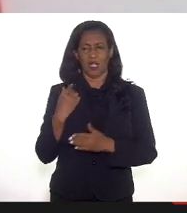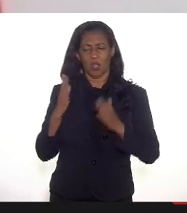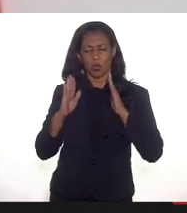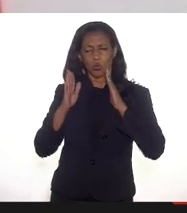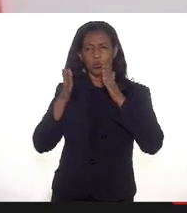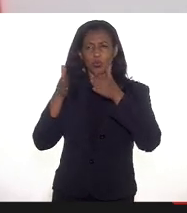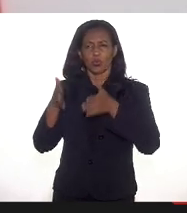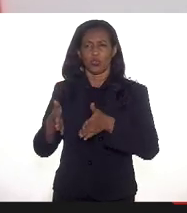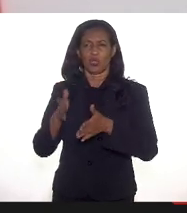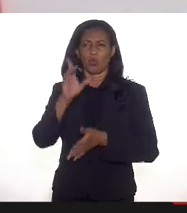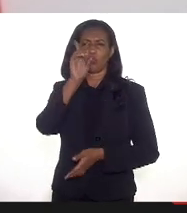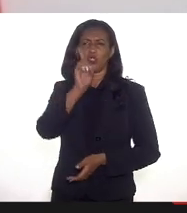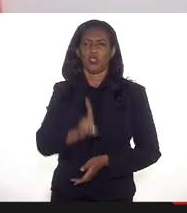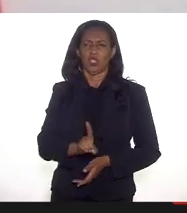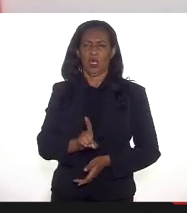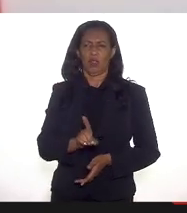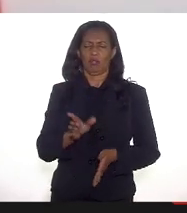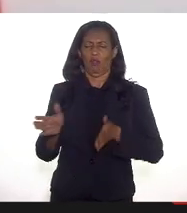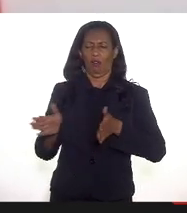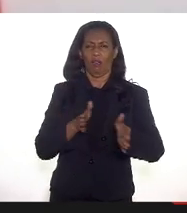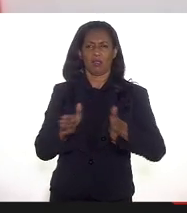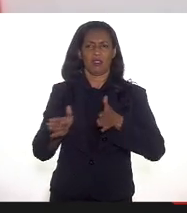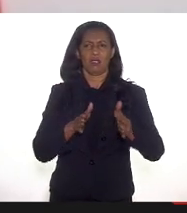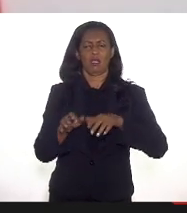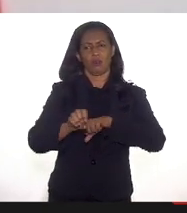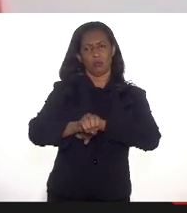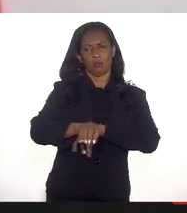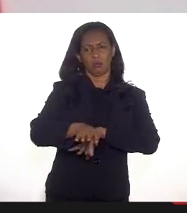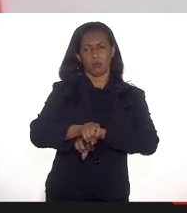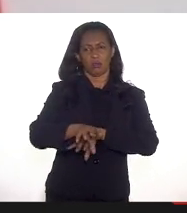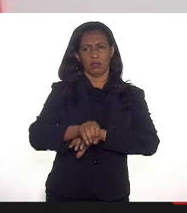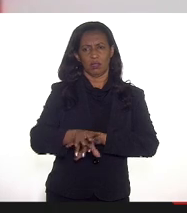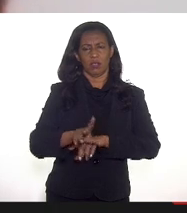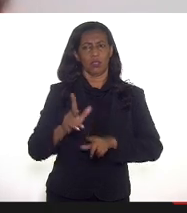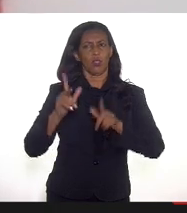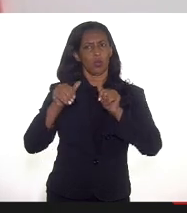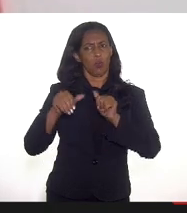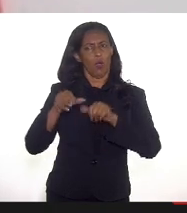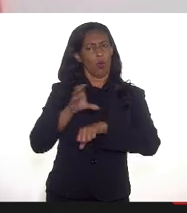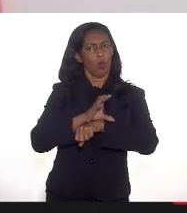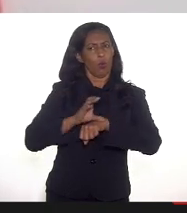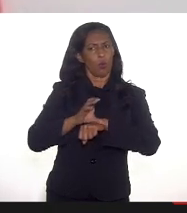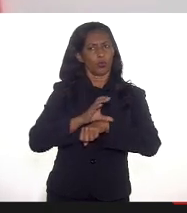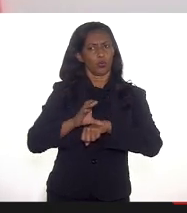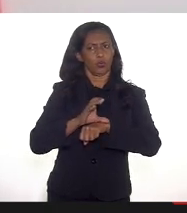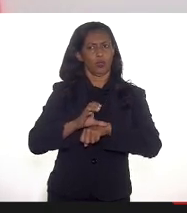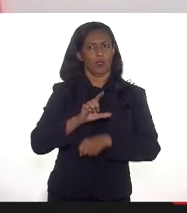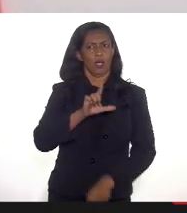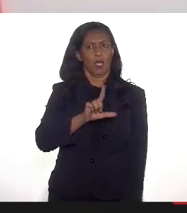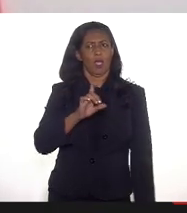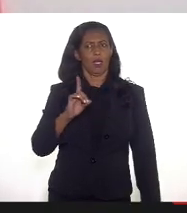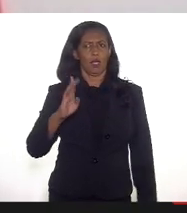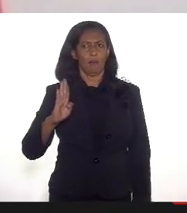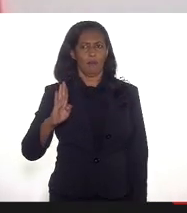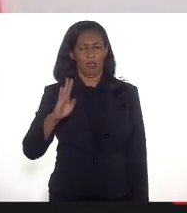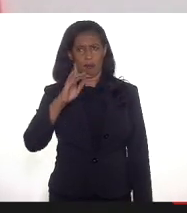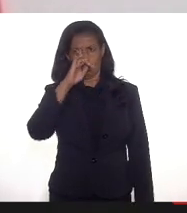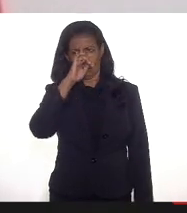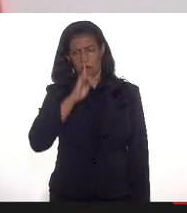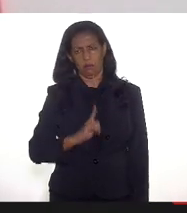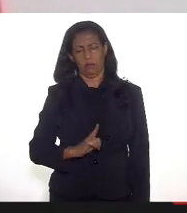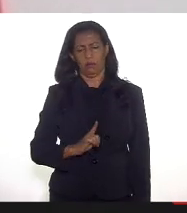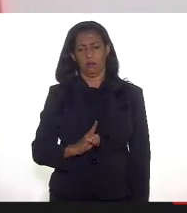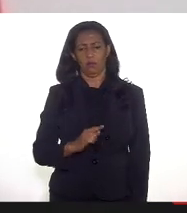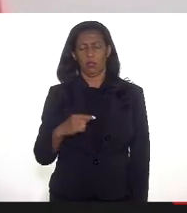acesso à educação, conforme diz a Constituição e a LDB. Eu não sei qual é a situação das outras escolas, mas